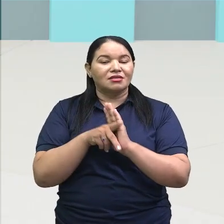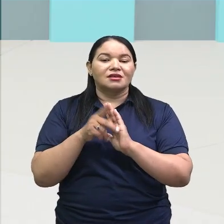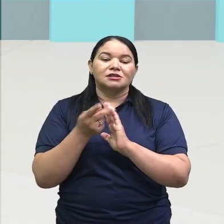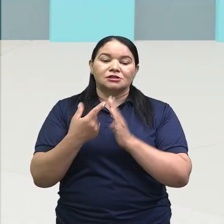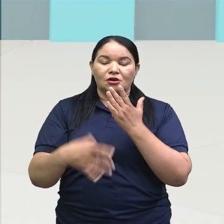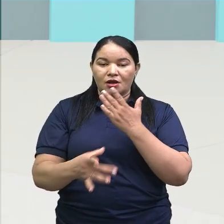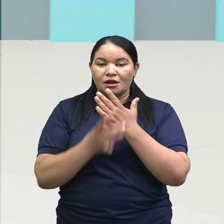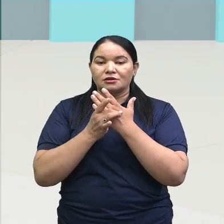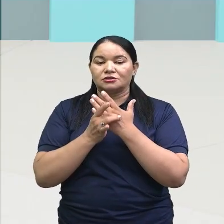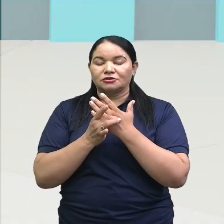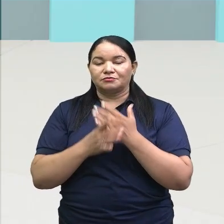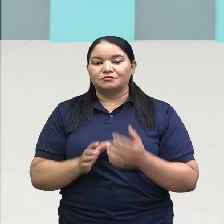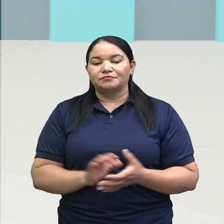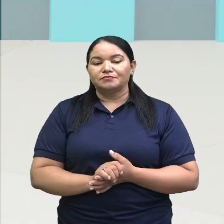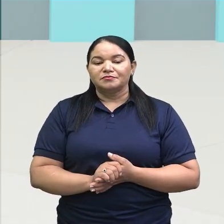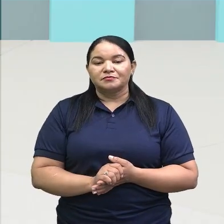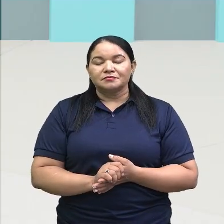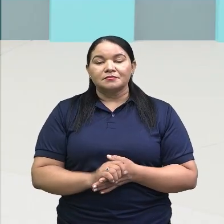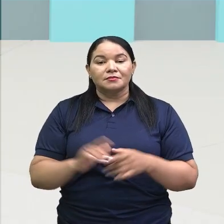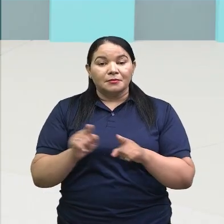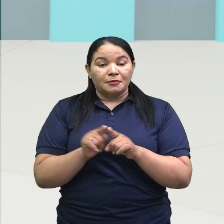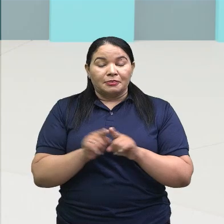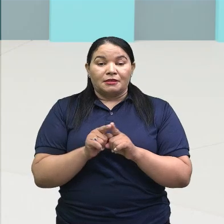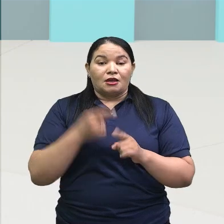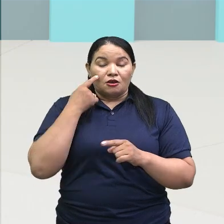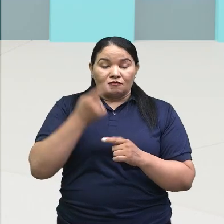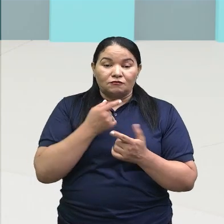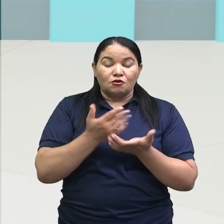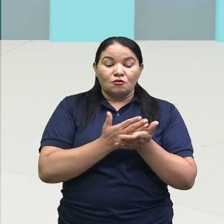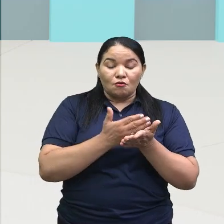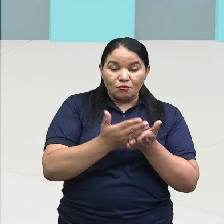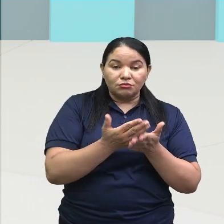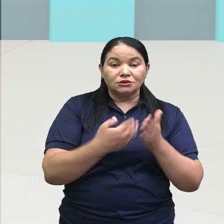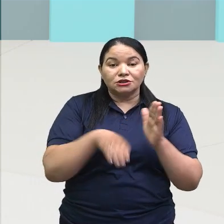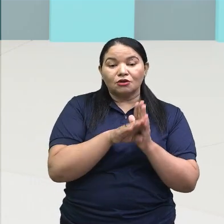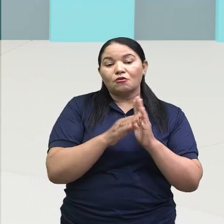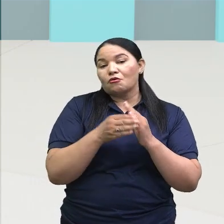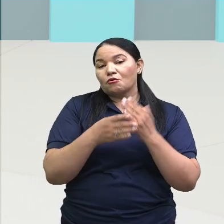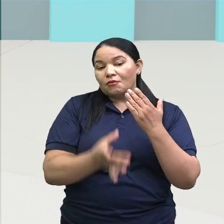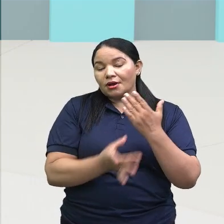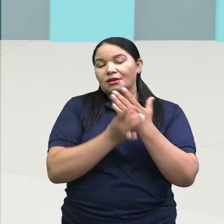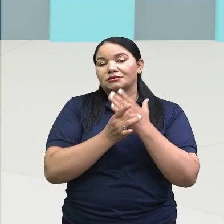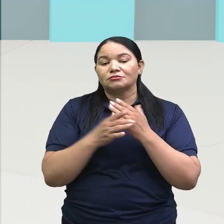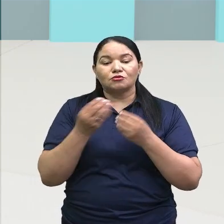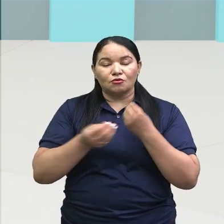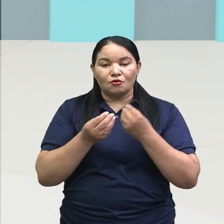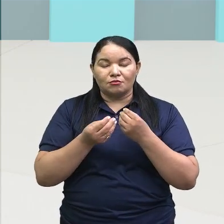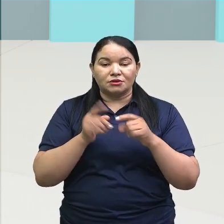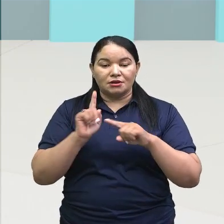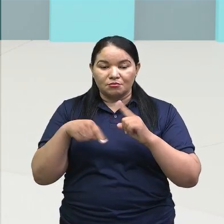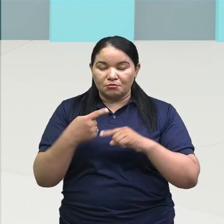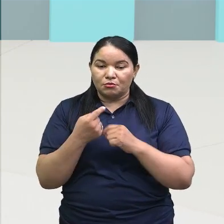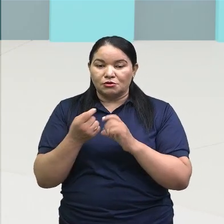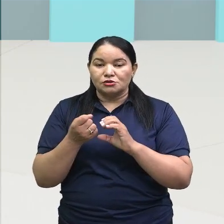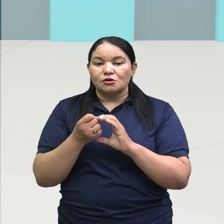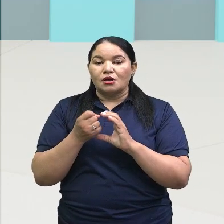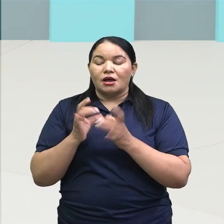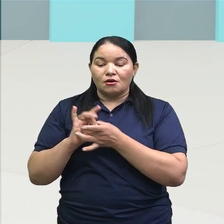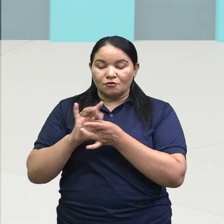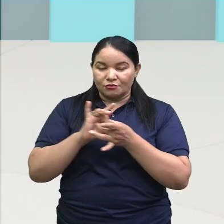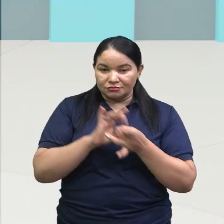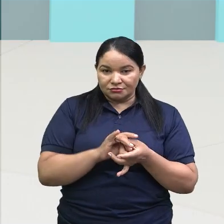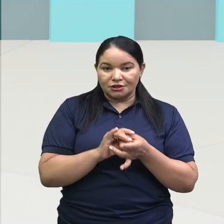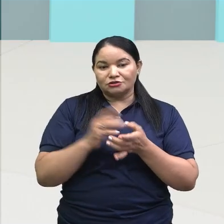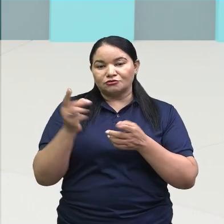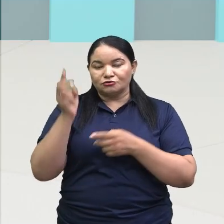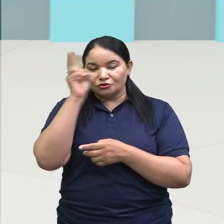gente viu? Como que o realismo chegou, basicamente. Depois nós vimos aí o contexto histórico em que surge